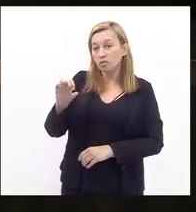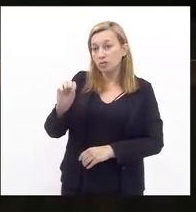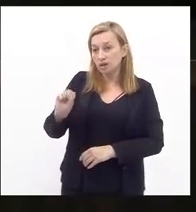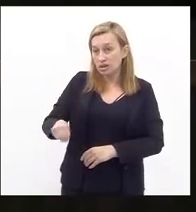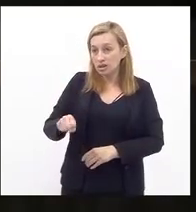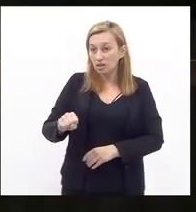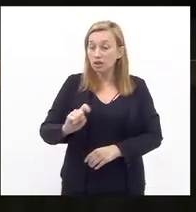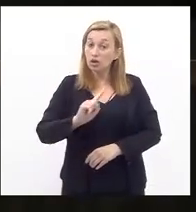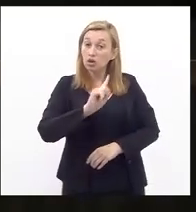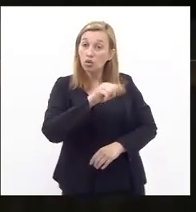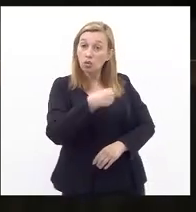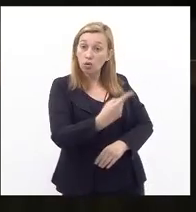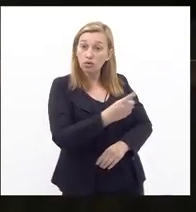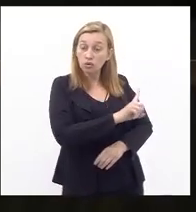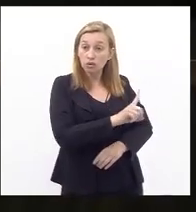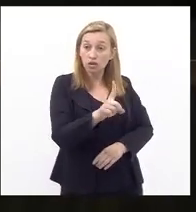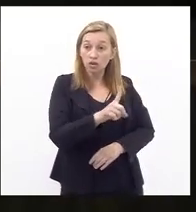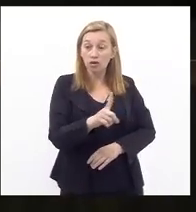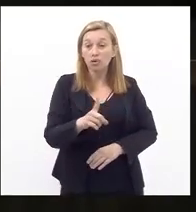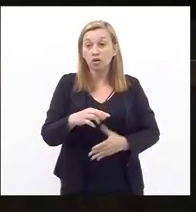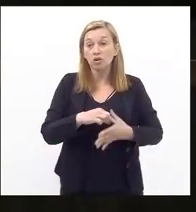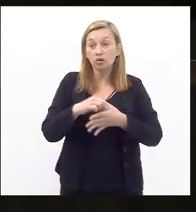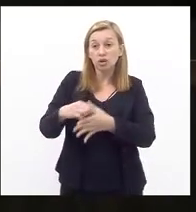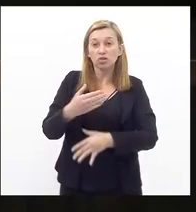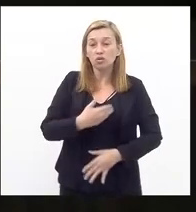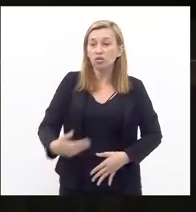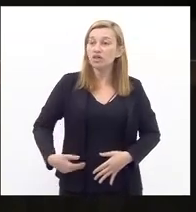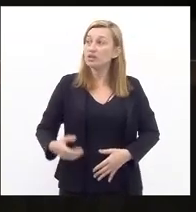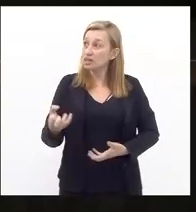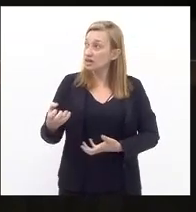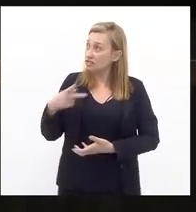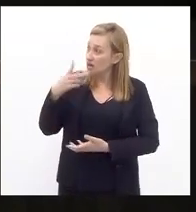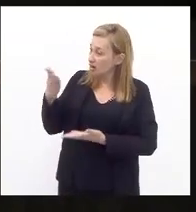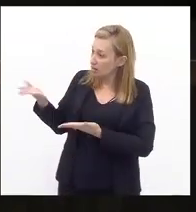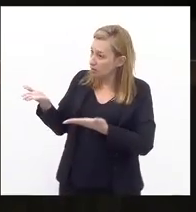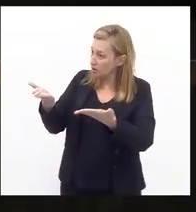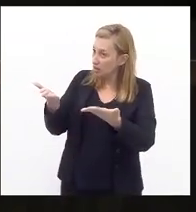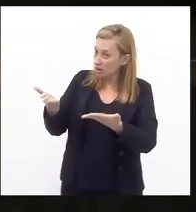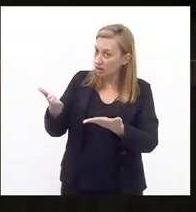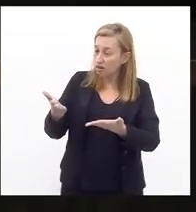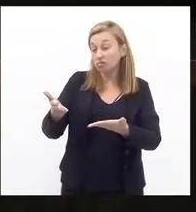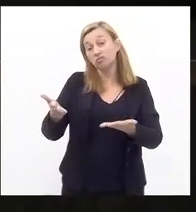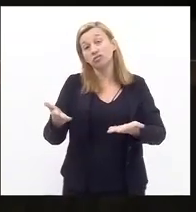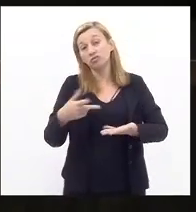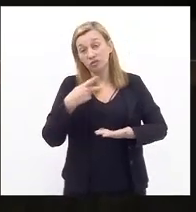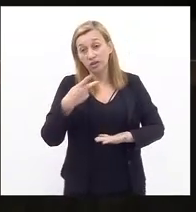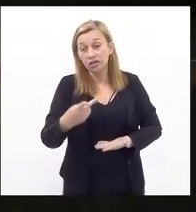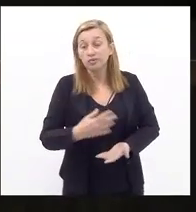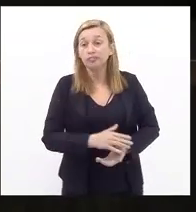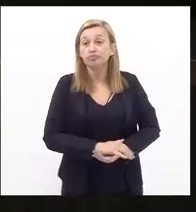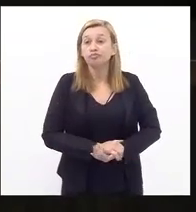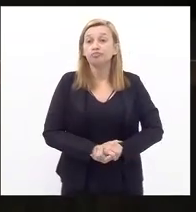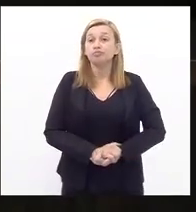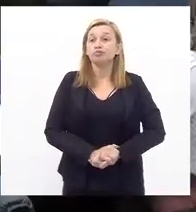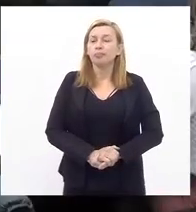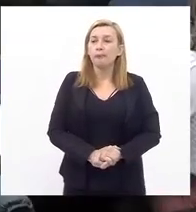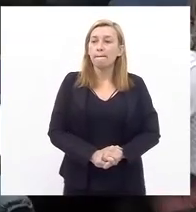chama atenção do líder do governo José caminhando tatribuna pode ela do microfone de a parte